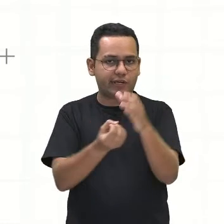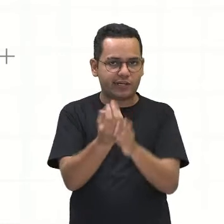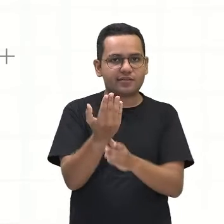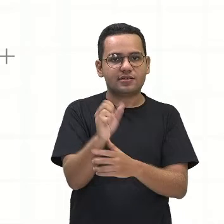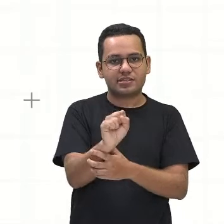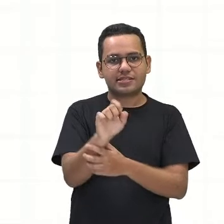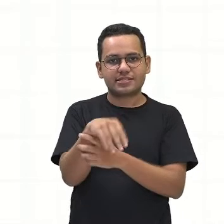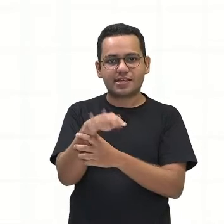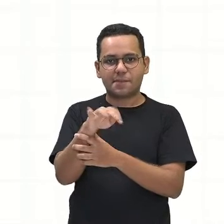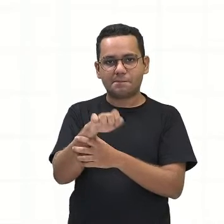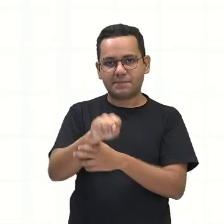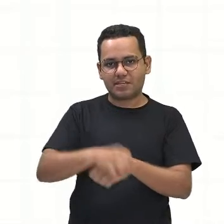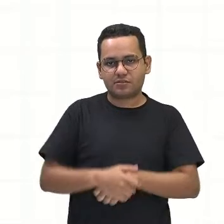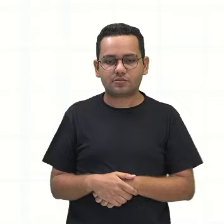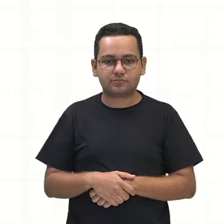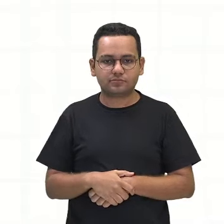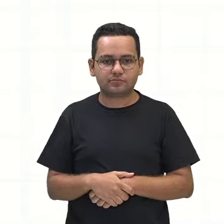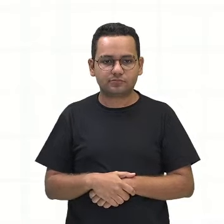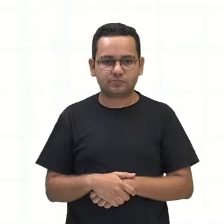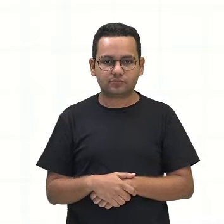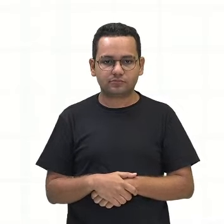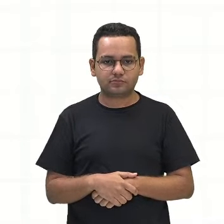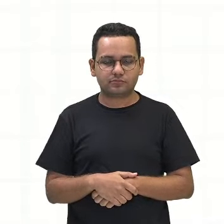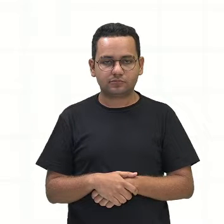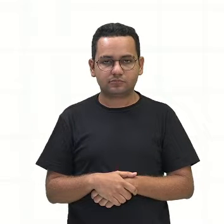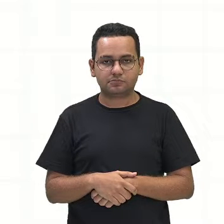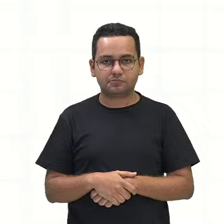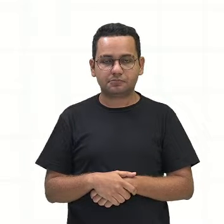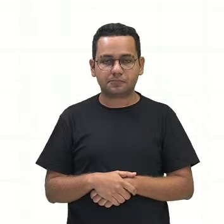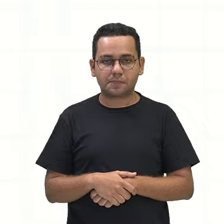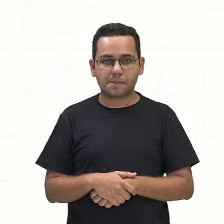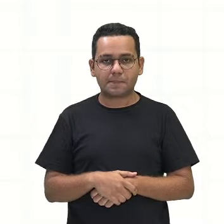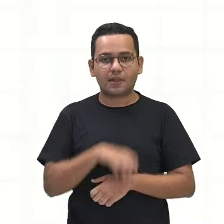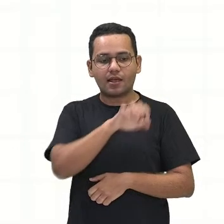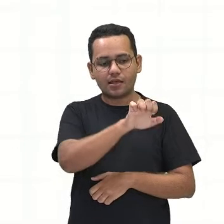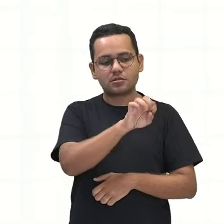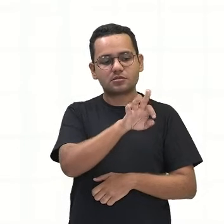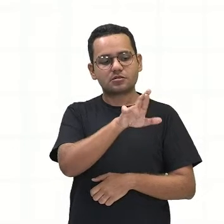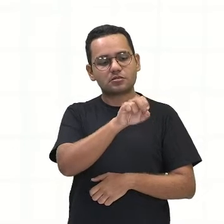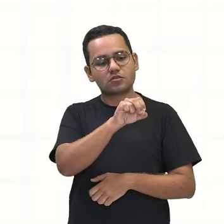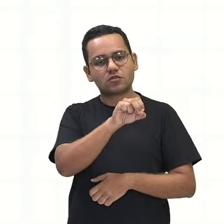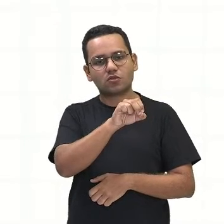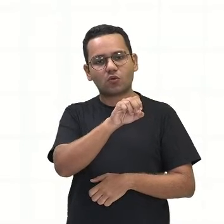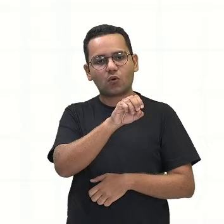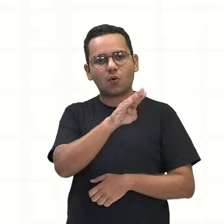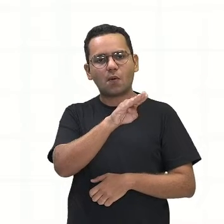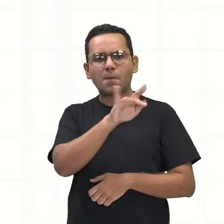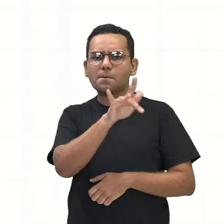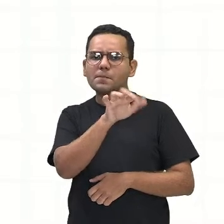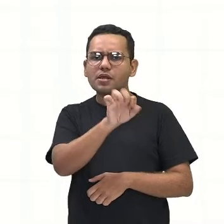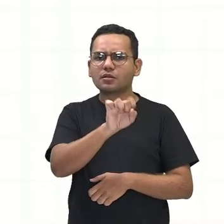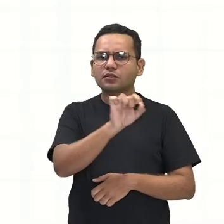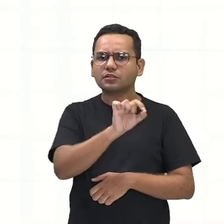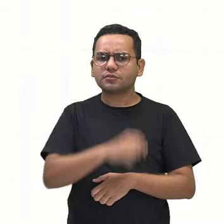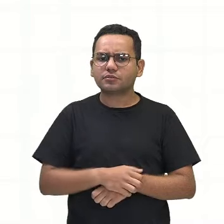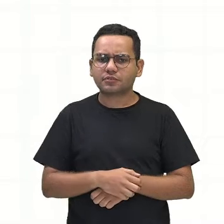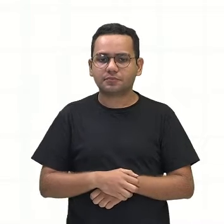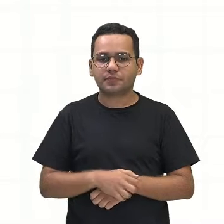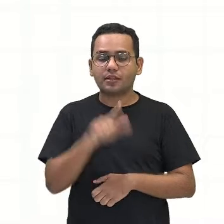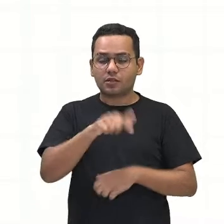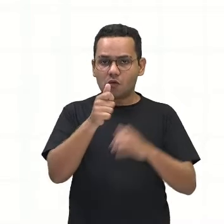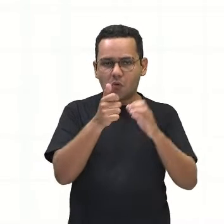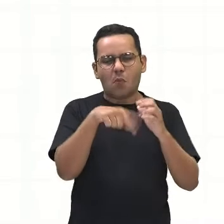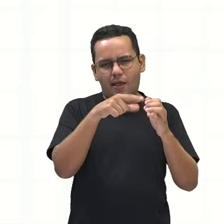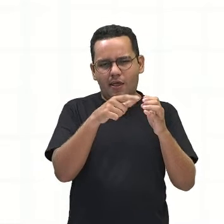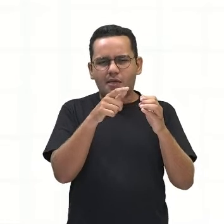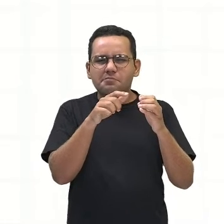Então, os estróbilos, eles contêm ali, né, os óvulos, que faz